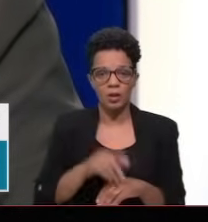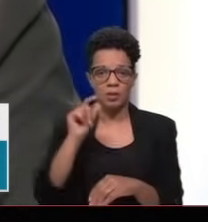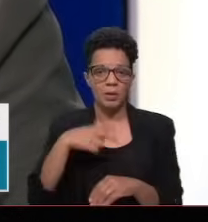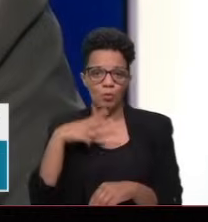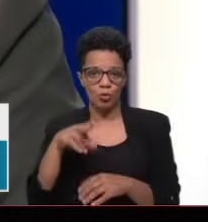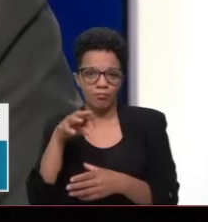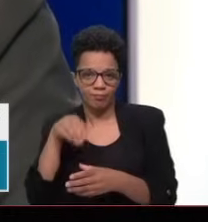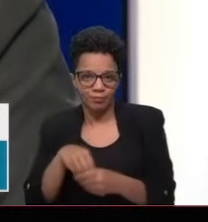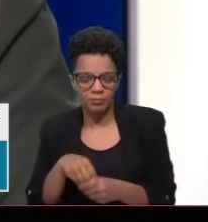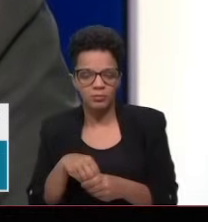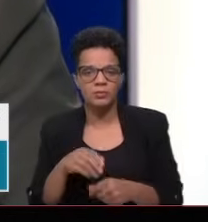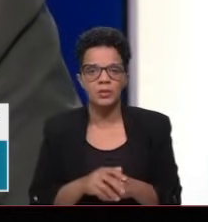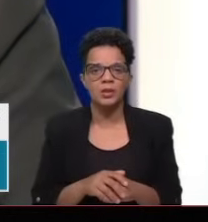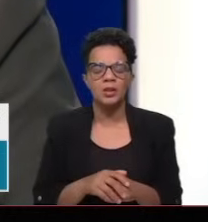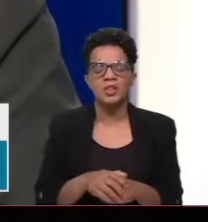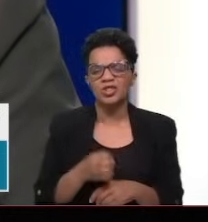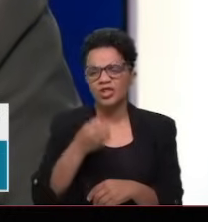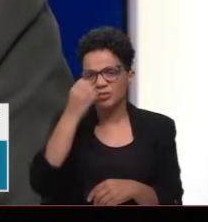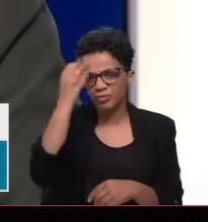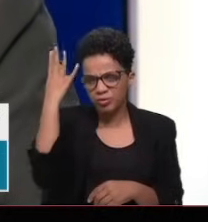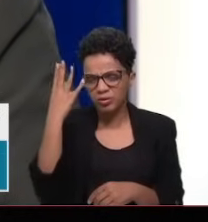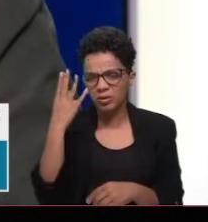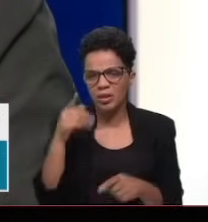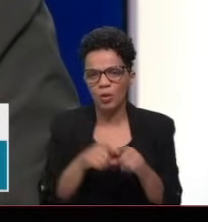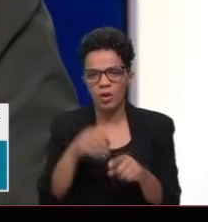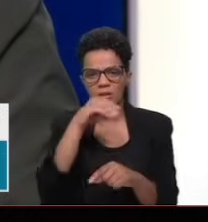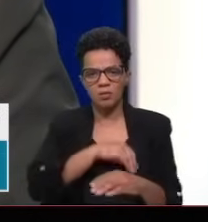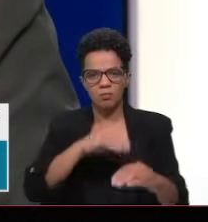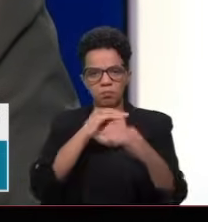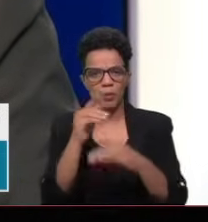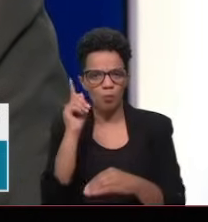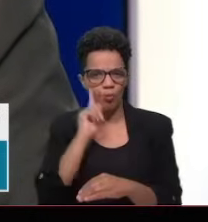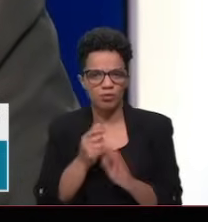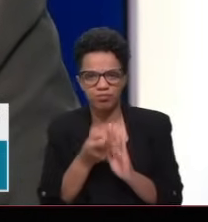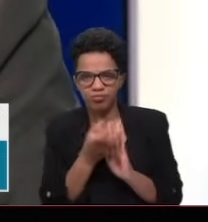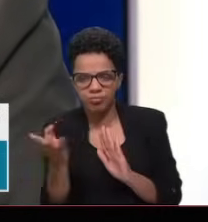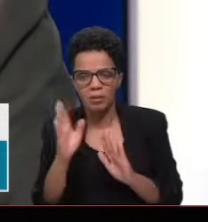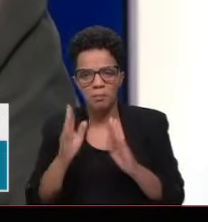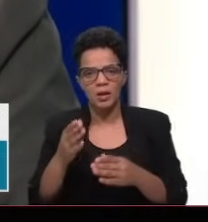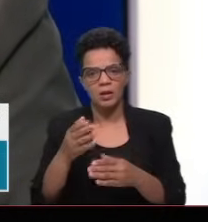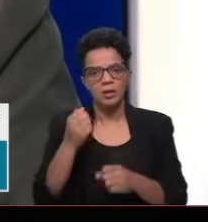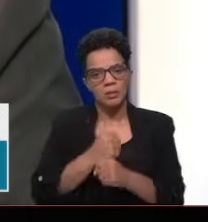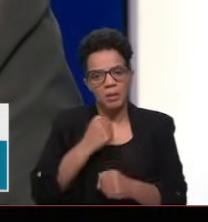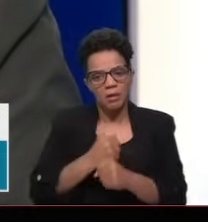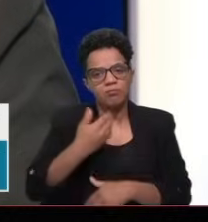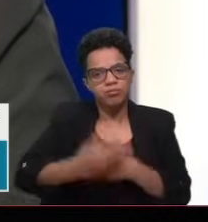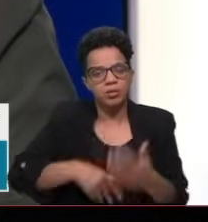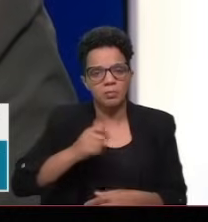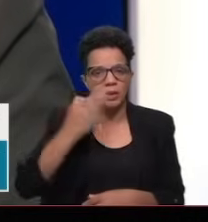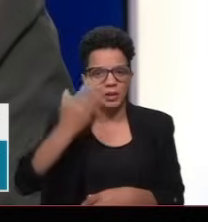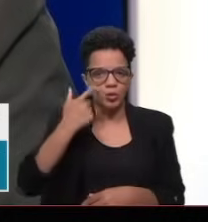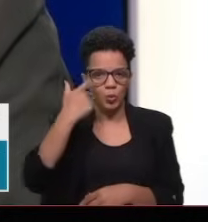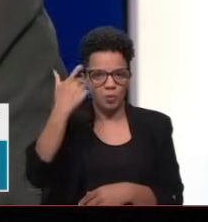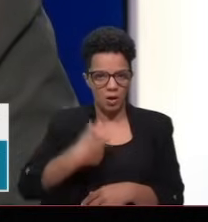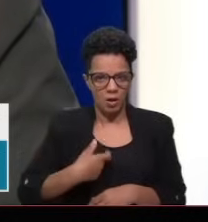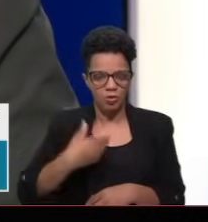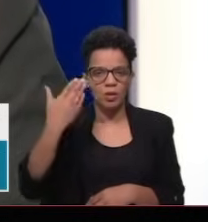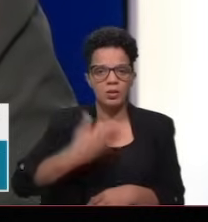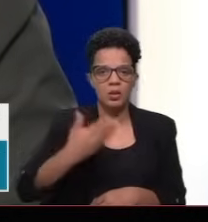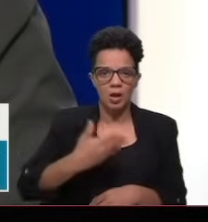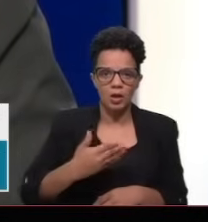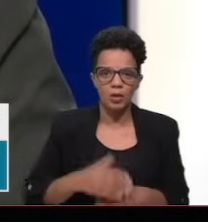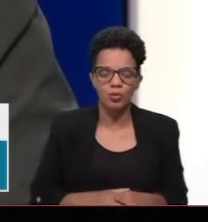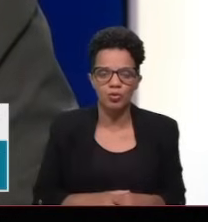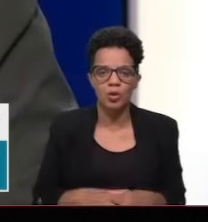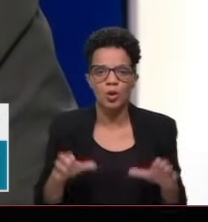Portugal existe um esquecimento mas igual salarial de todas as mulheres temos que trabalhar nesse caminho até dos Direitos Humanos Direitos de